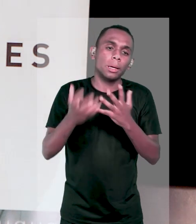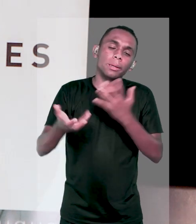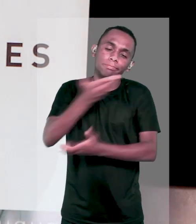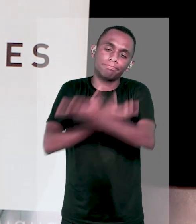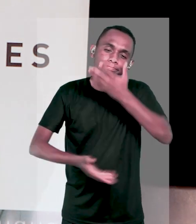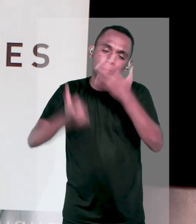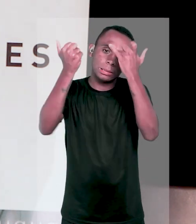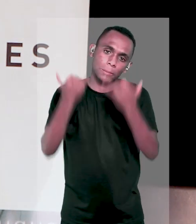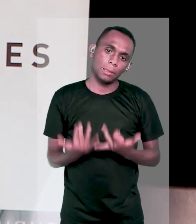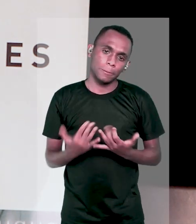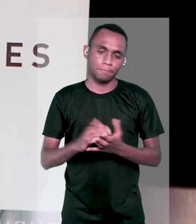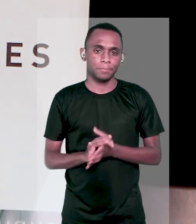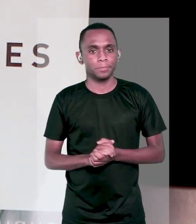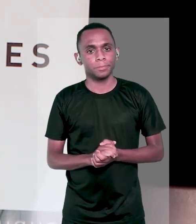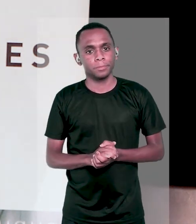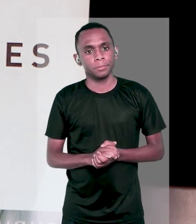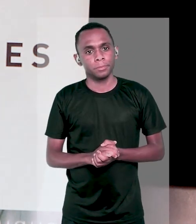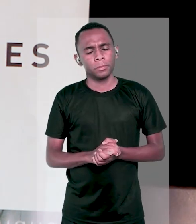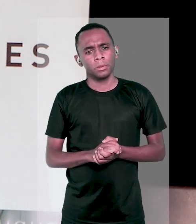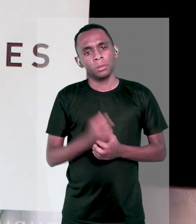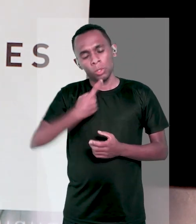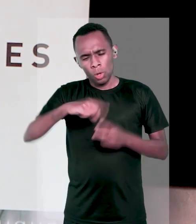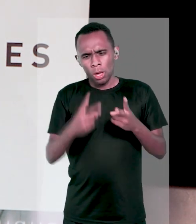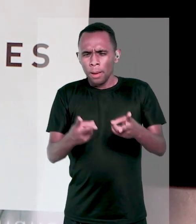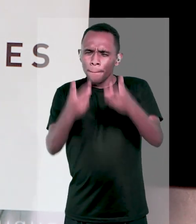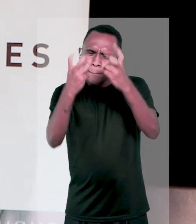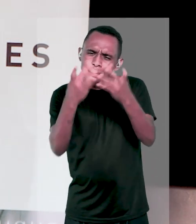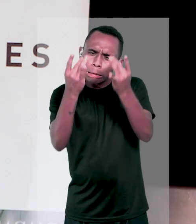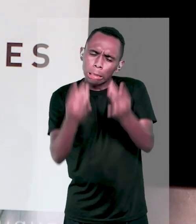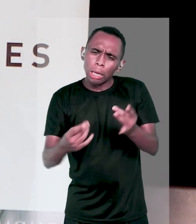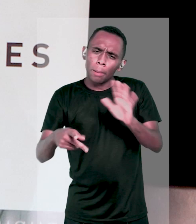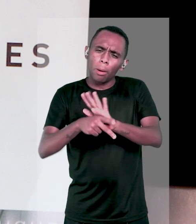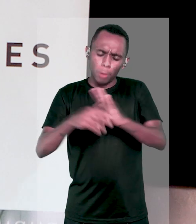percepção corporal uma angustiada percepção comparativa